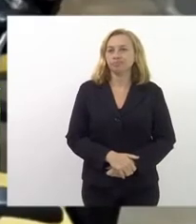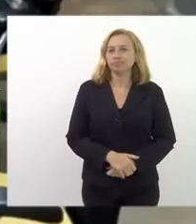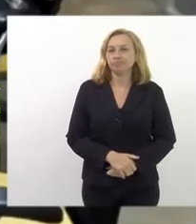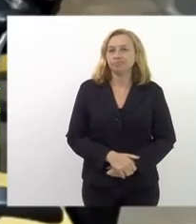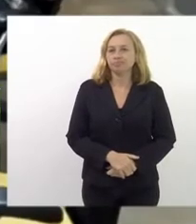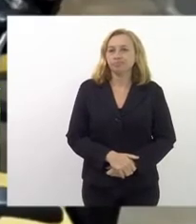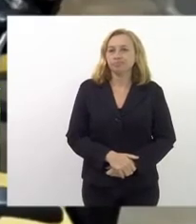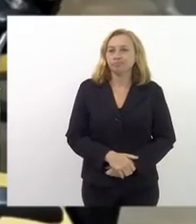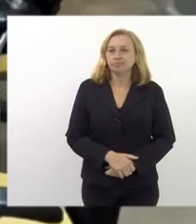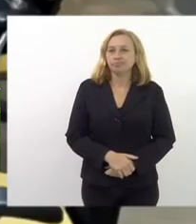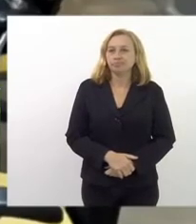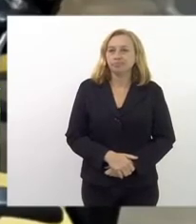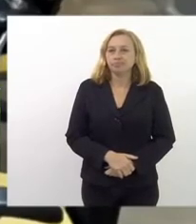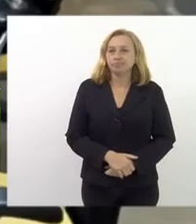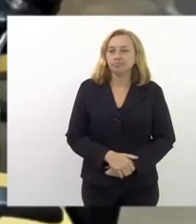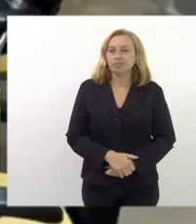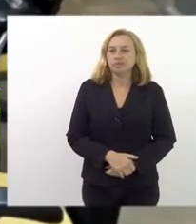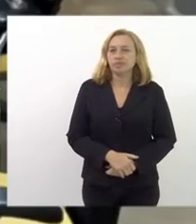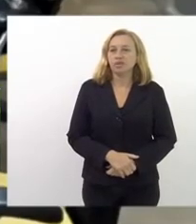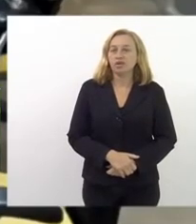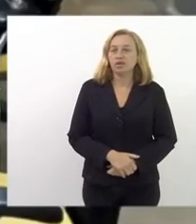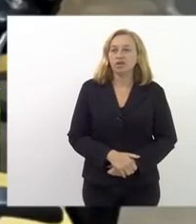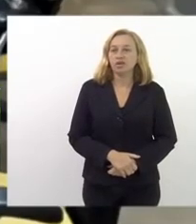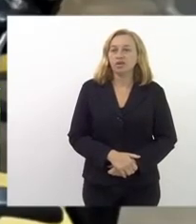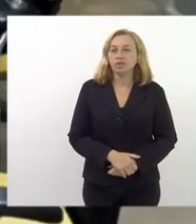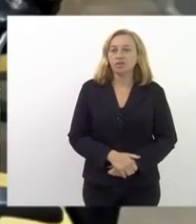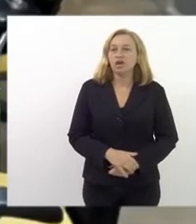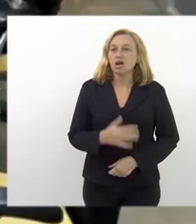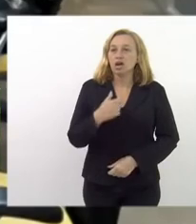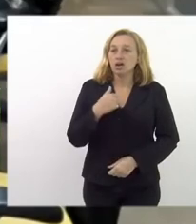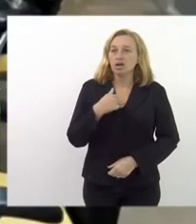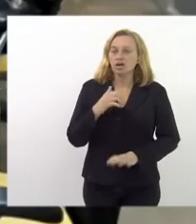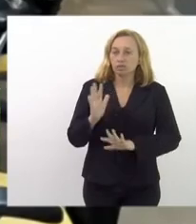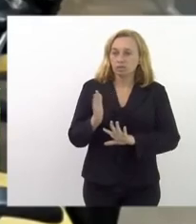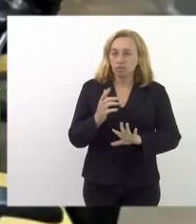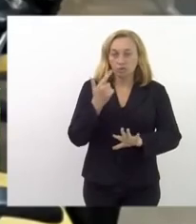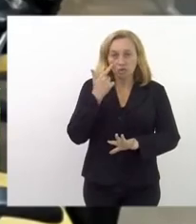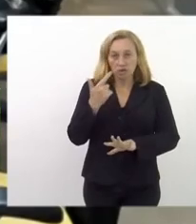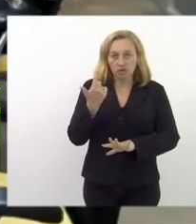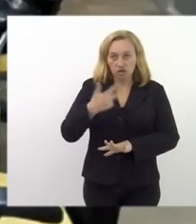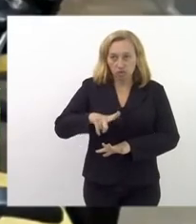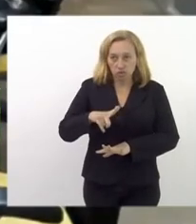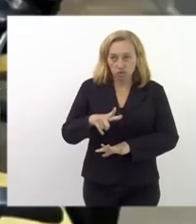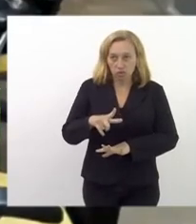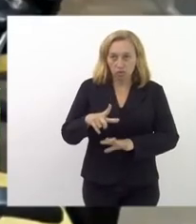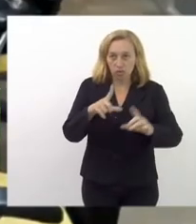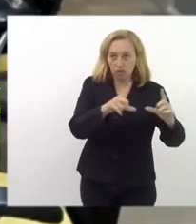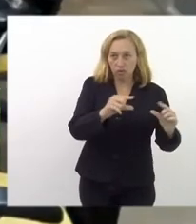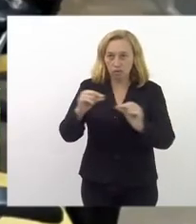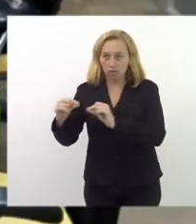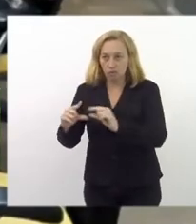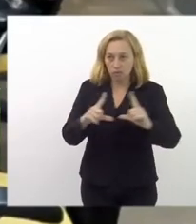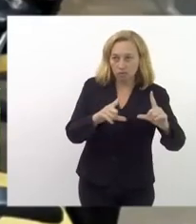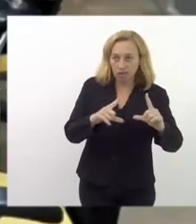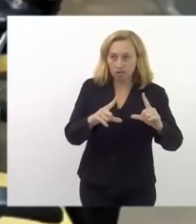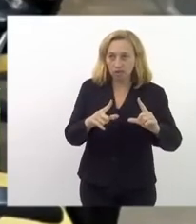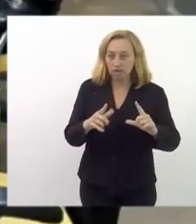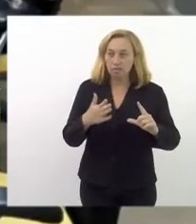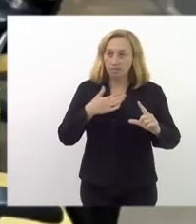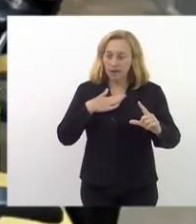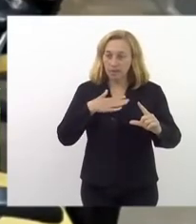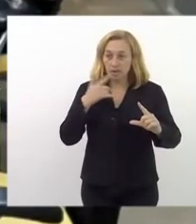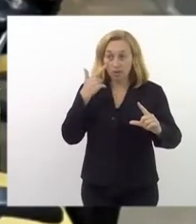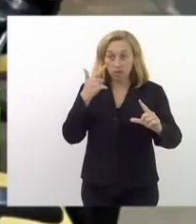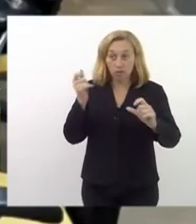Você está falando, não consegue acompanhar. Deixa eu tentar de novo, porque aqui para mim está passando. Espera aí,